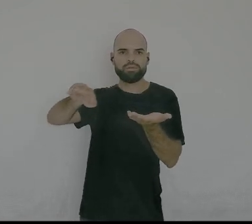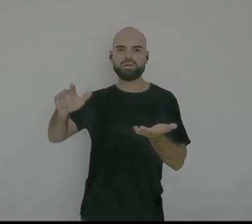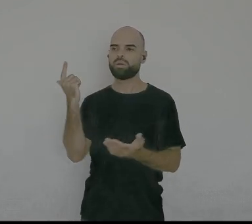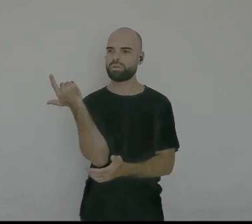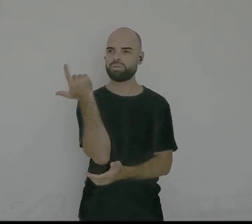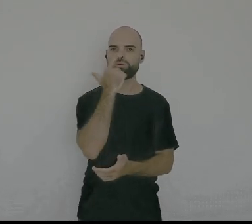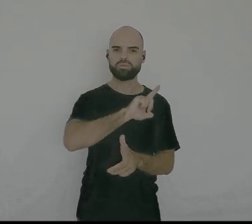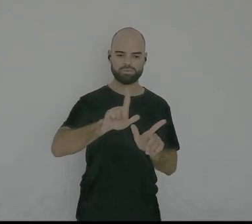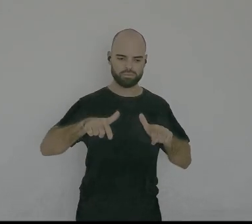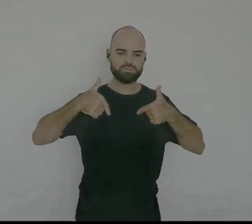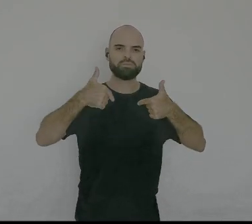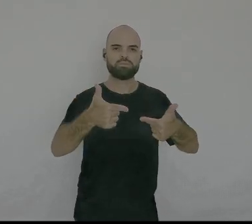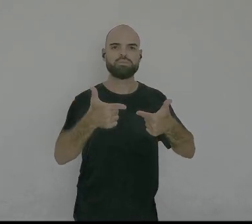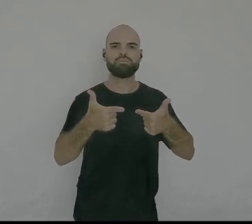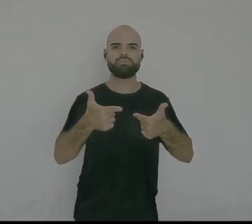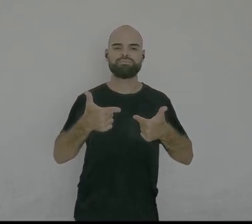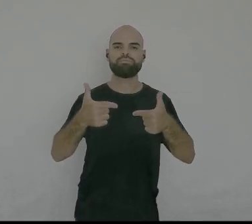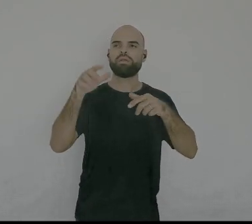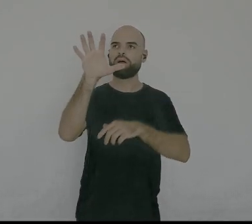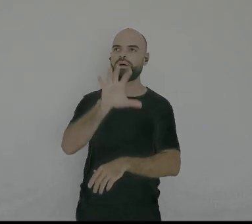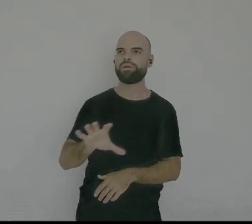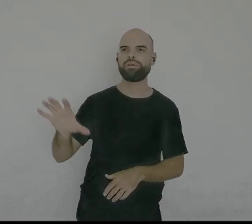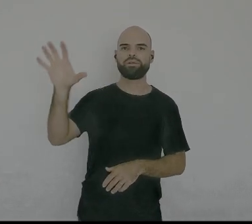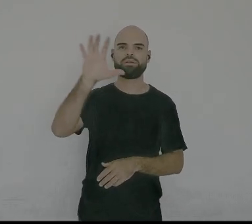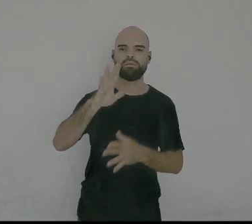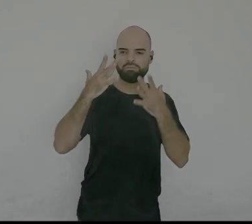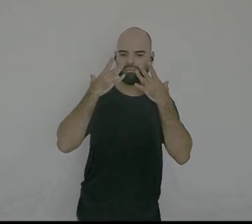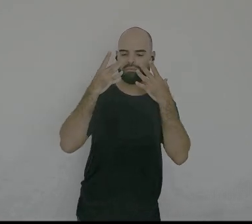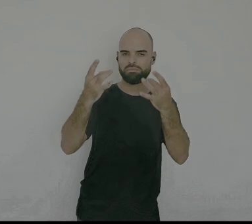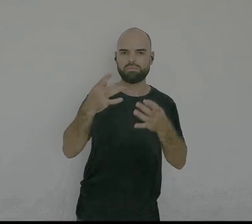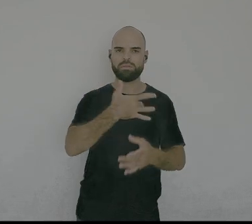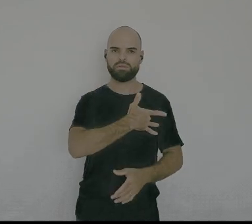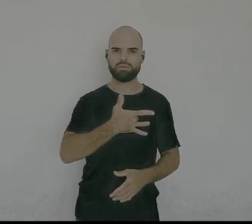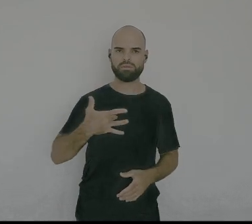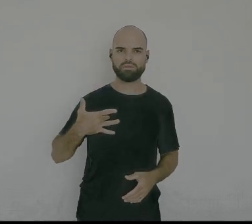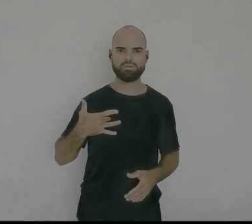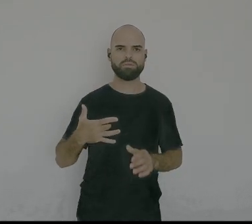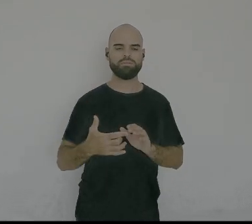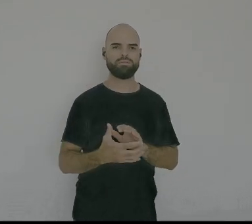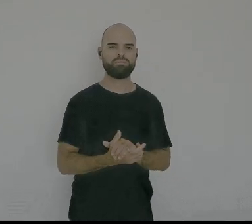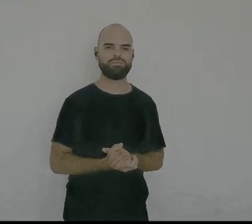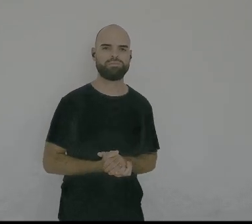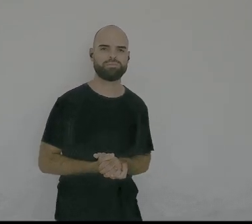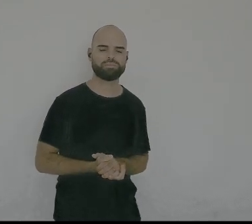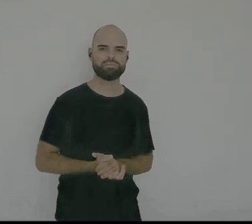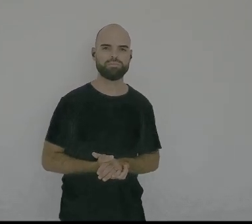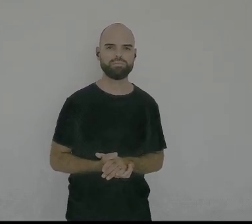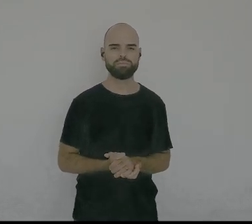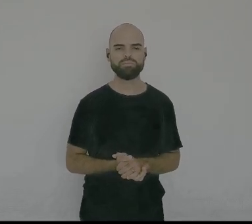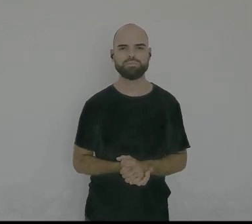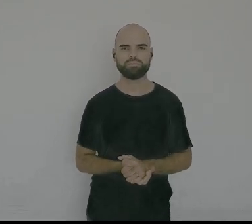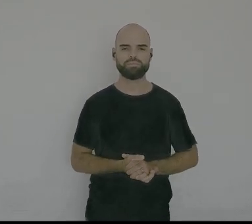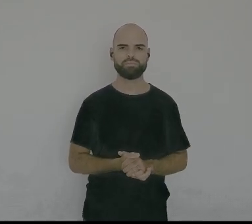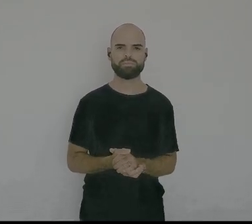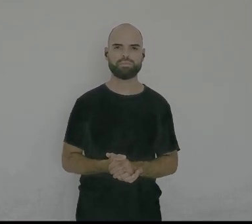sistemas logísticos. Portanto, essa é a estrutura operacional das redes de atenção à saúde.